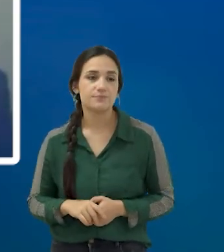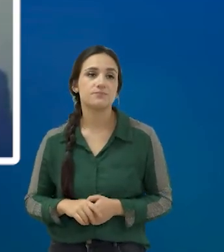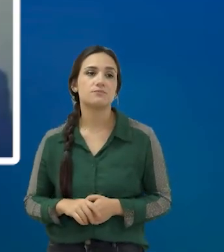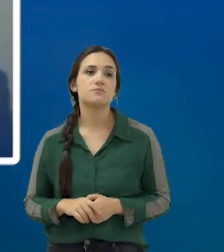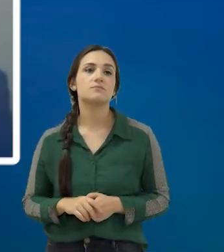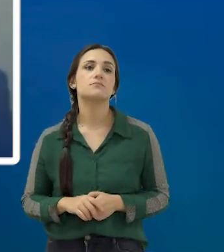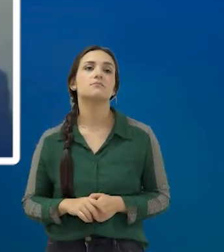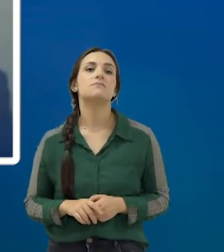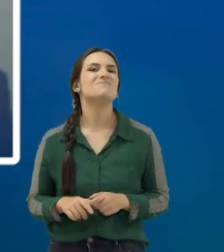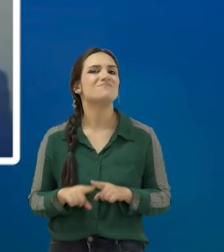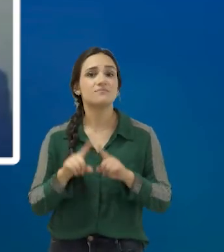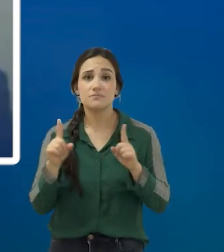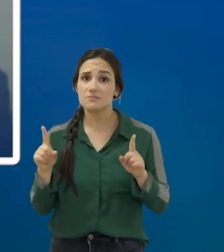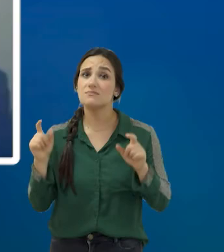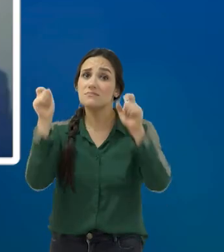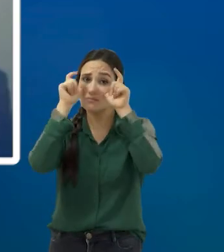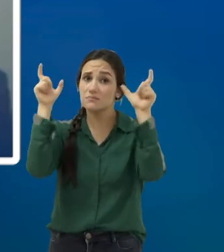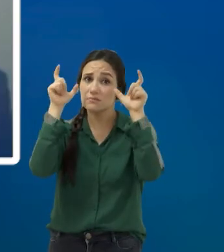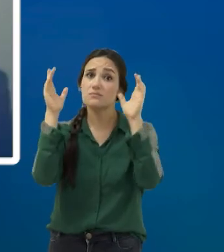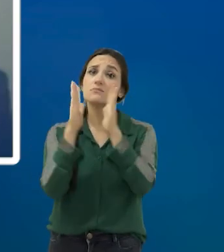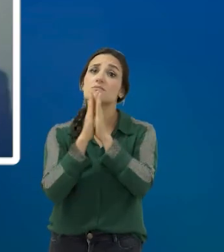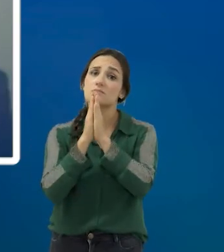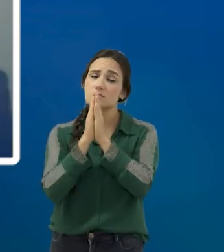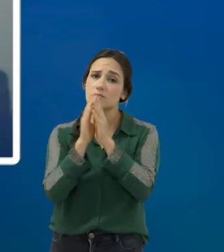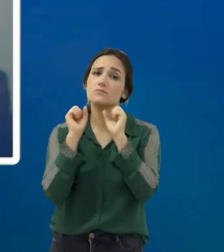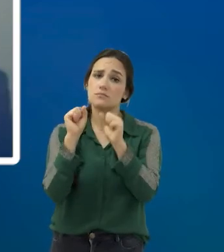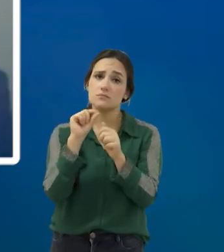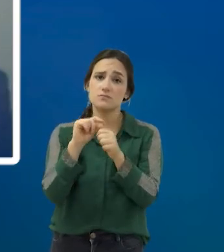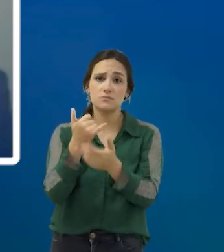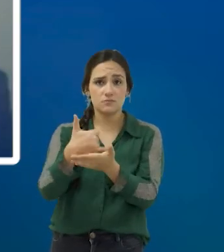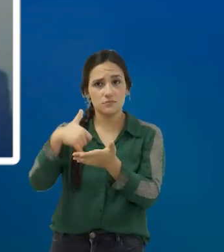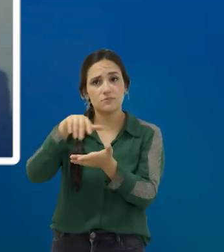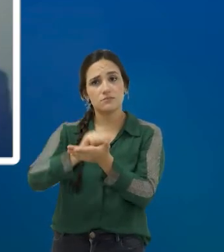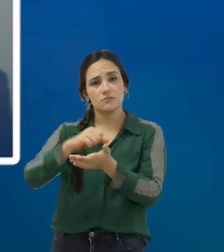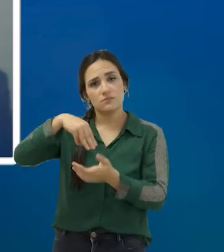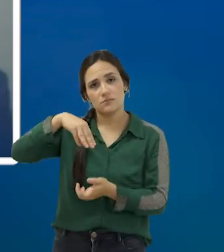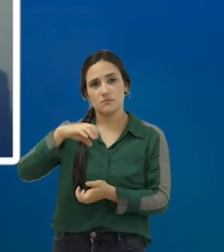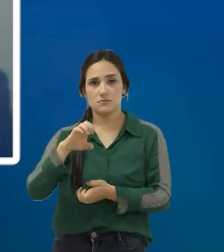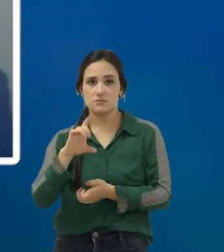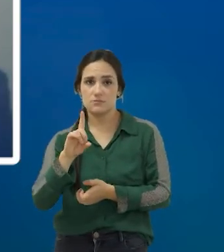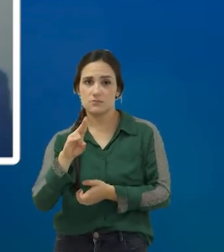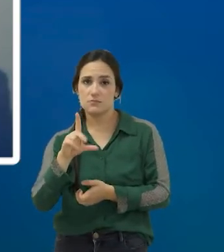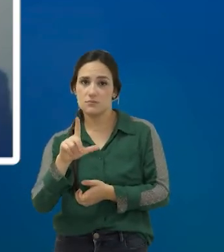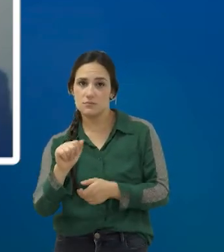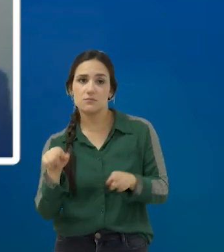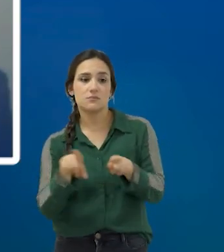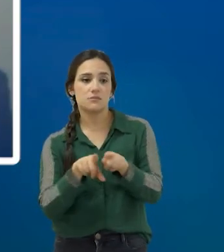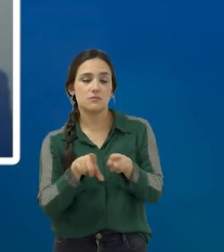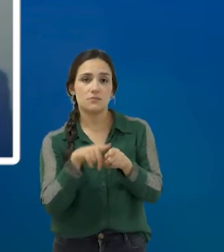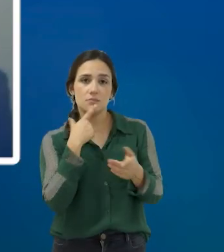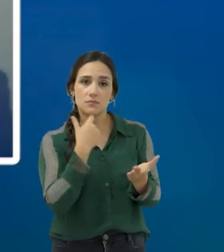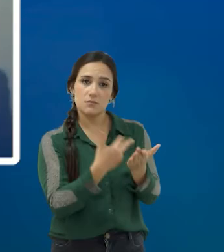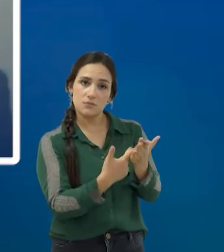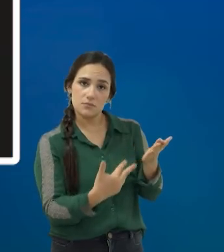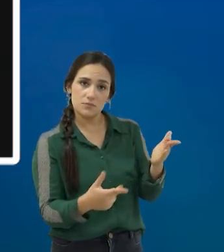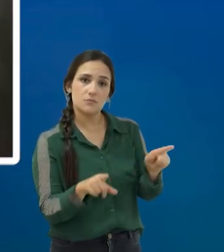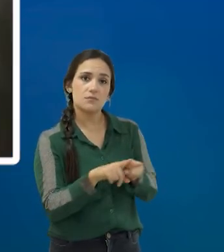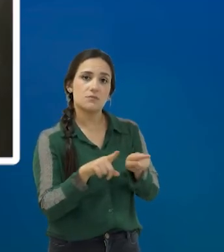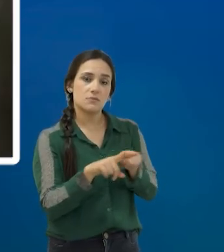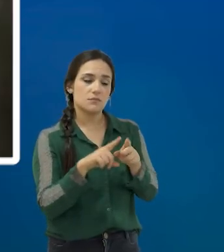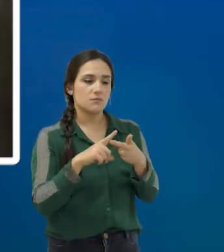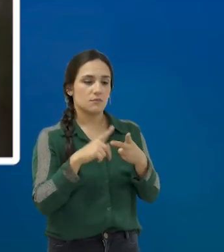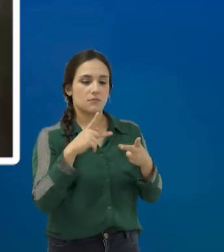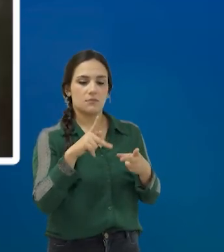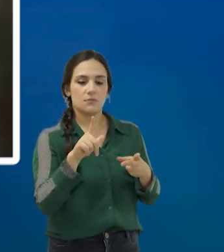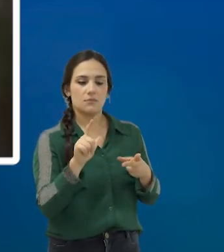se cadastram como doador de medula. Mas fica um alerta para as pessoas se cadastrarem e fazerem com mais regularidade a doação de sangue e